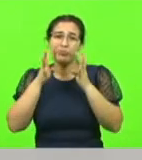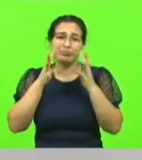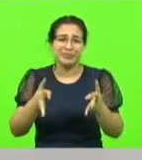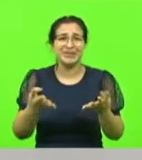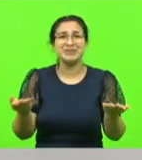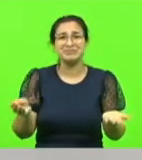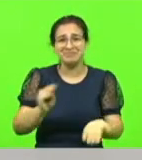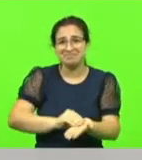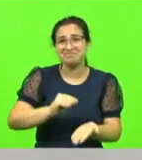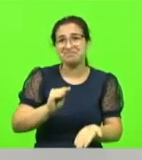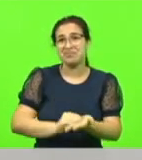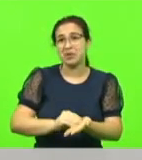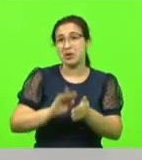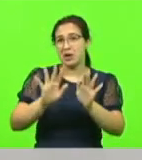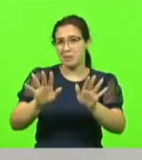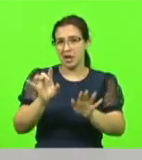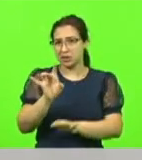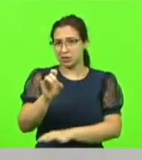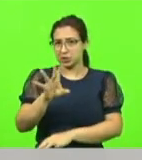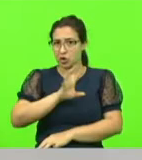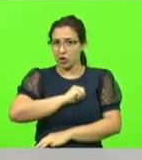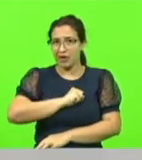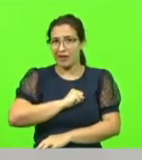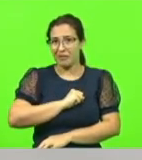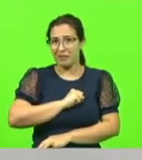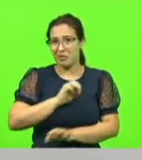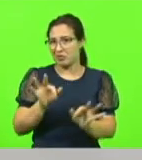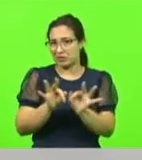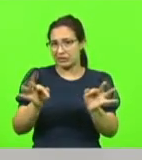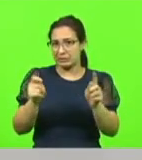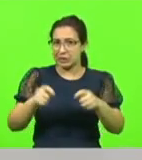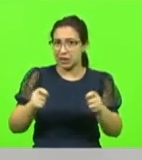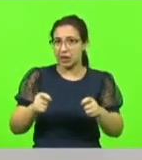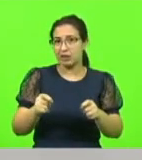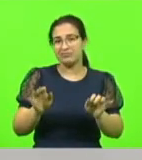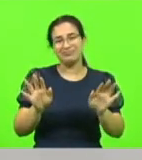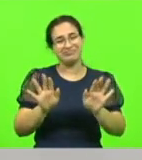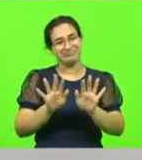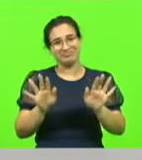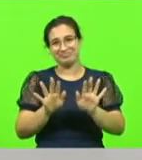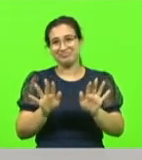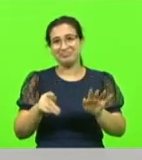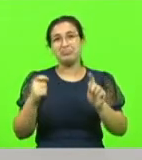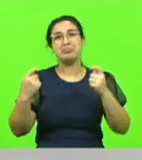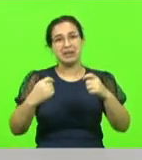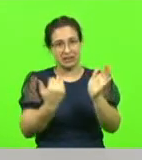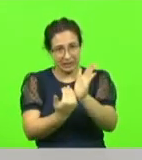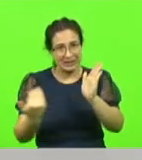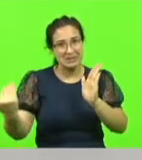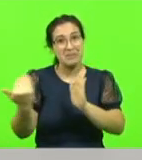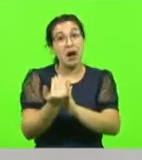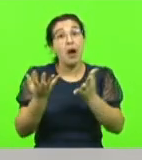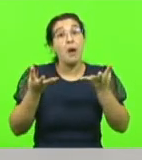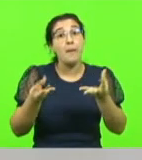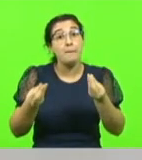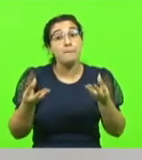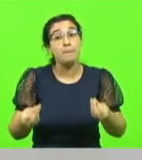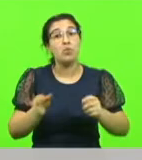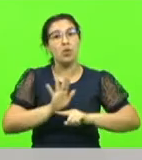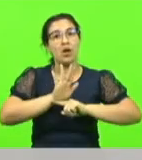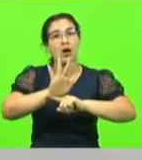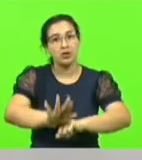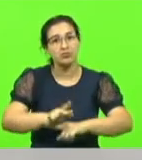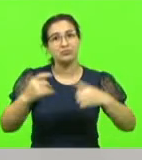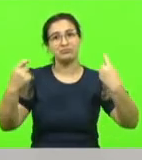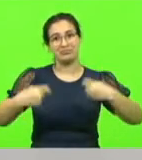Mas só de amor não vivem as crianças. Falta muita coisa a oferecer para a maioria delas em nosso